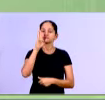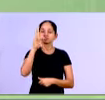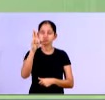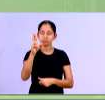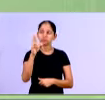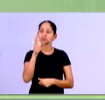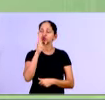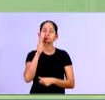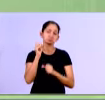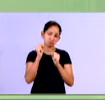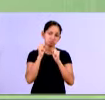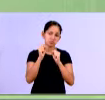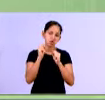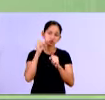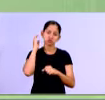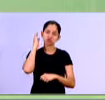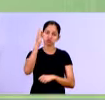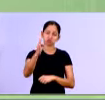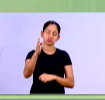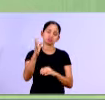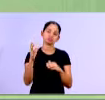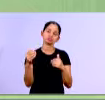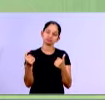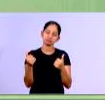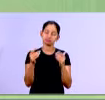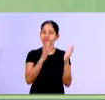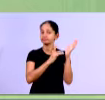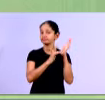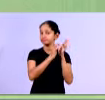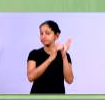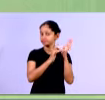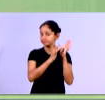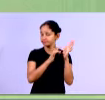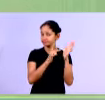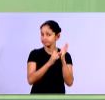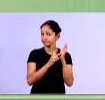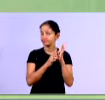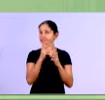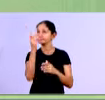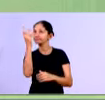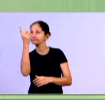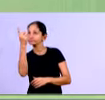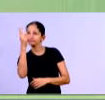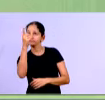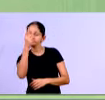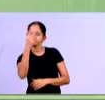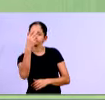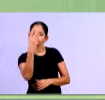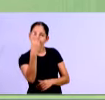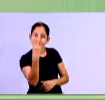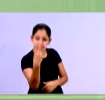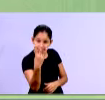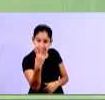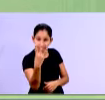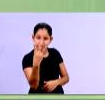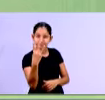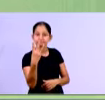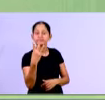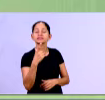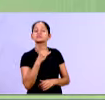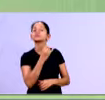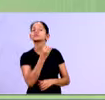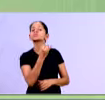não, posso colocar o valor direto já no final, né? Teremos a multiplicação então do 0,001 vezes 68, que